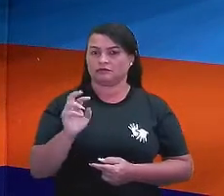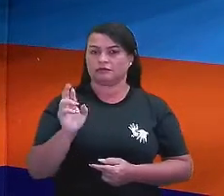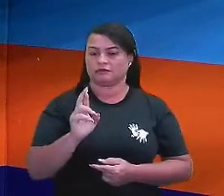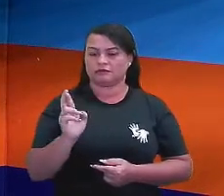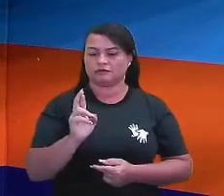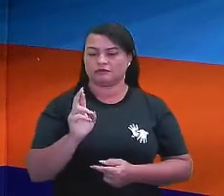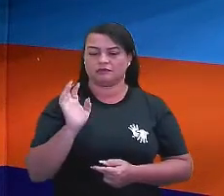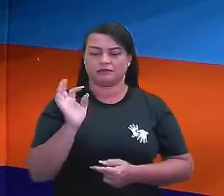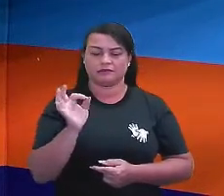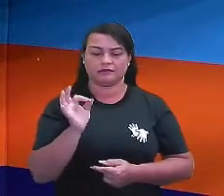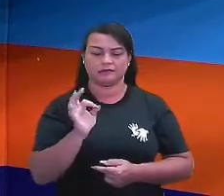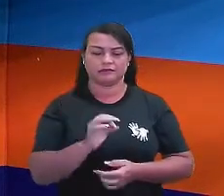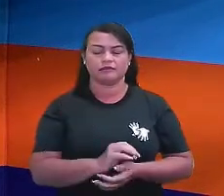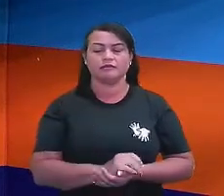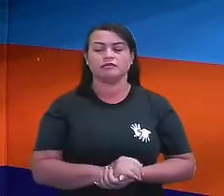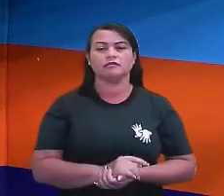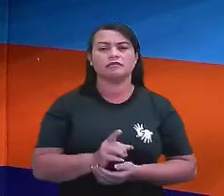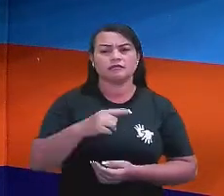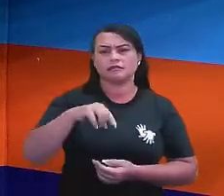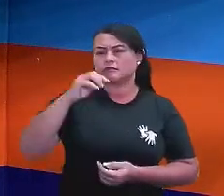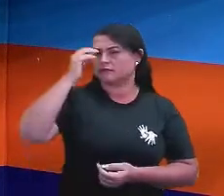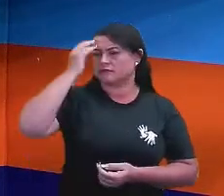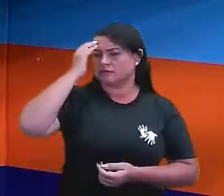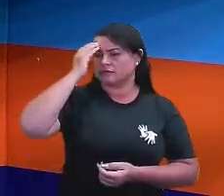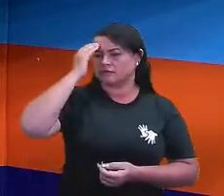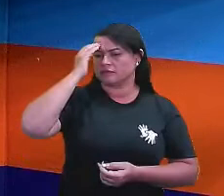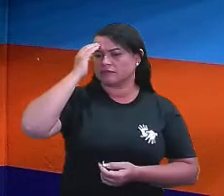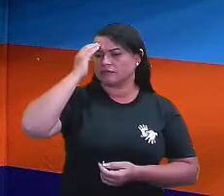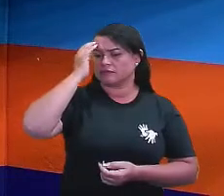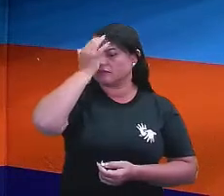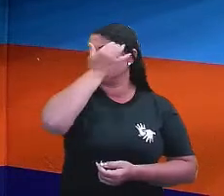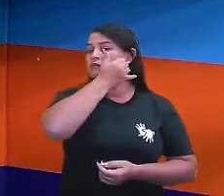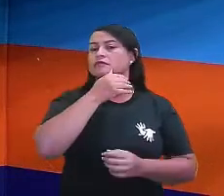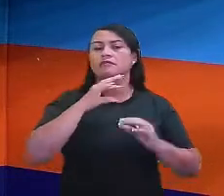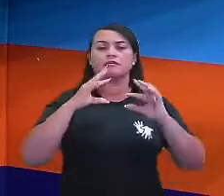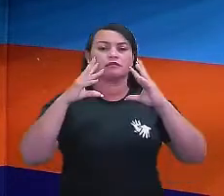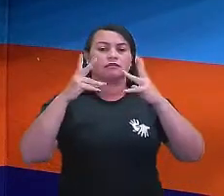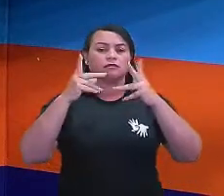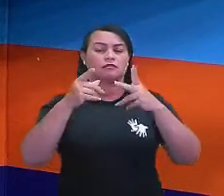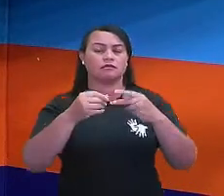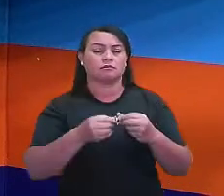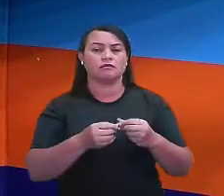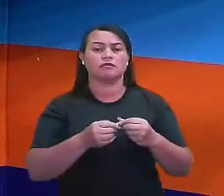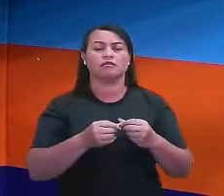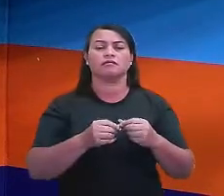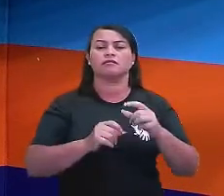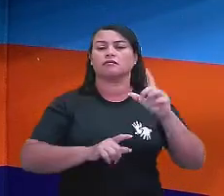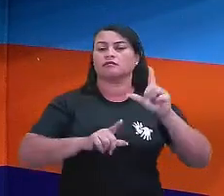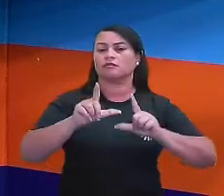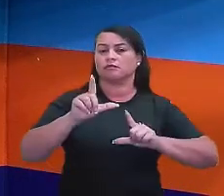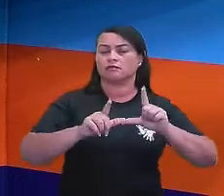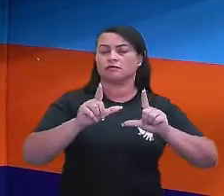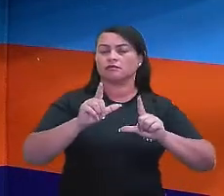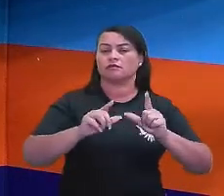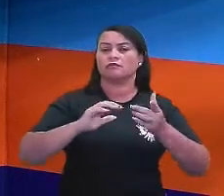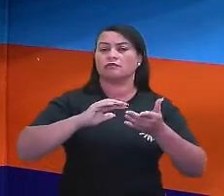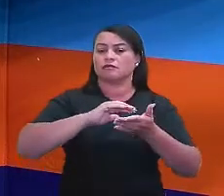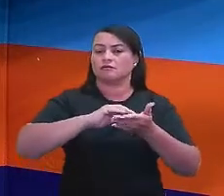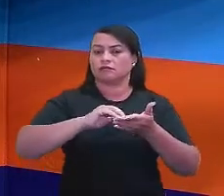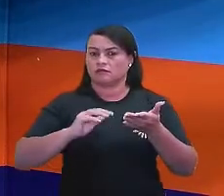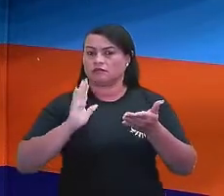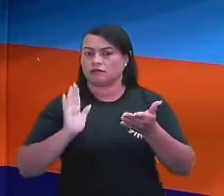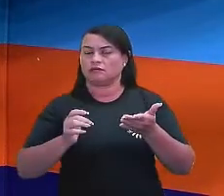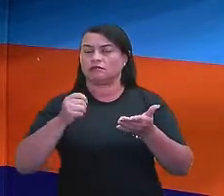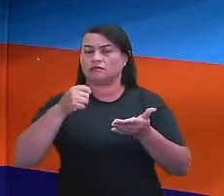R$ 350, tá certo? Deu para entender? Peguei o valor total da TV, descontei, né, o valor da